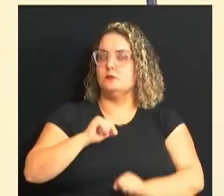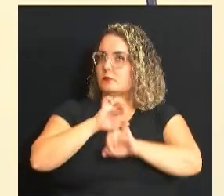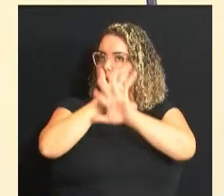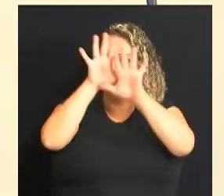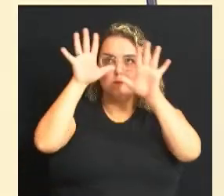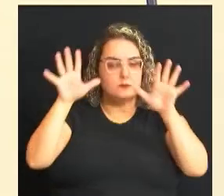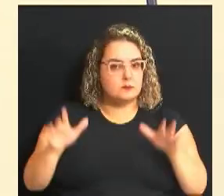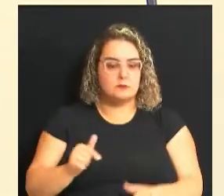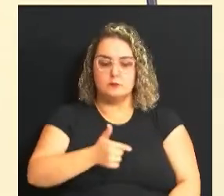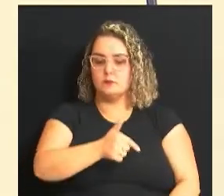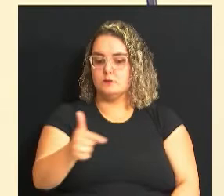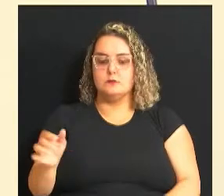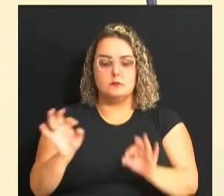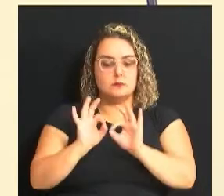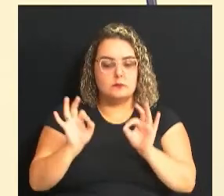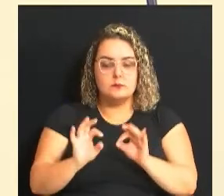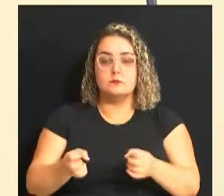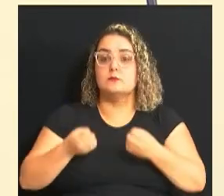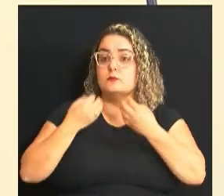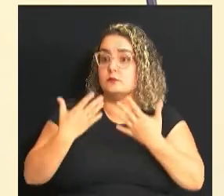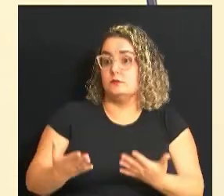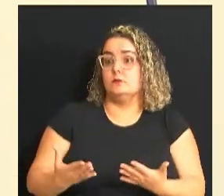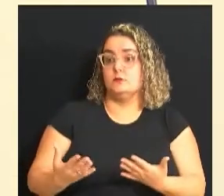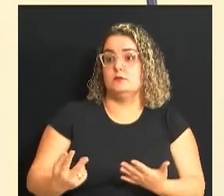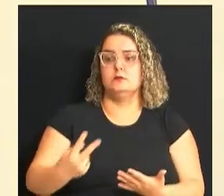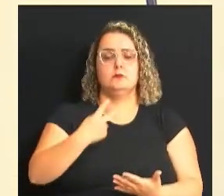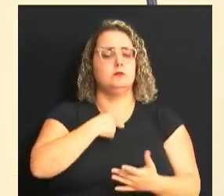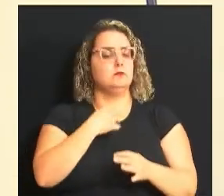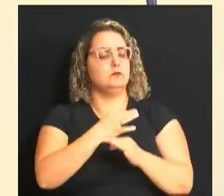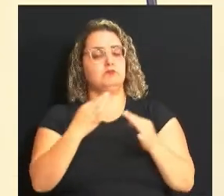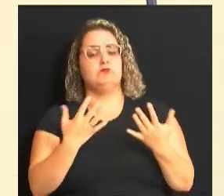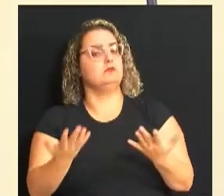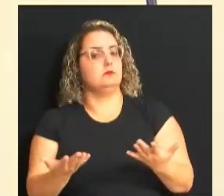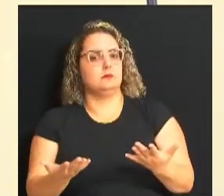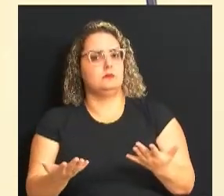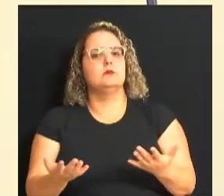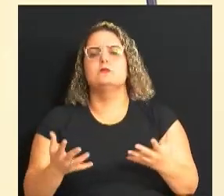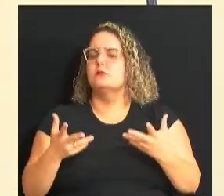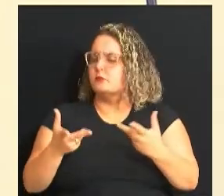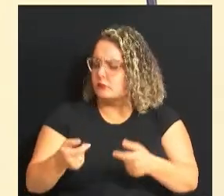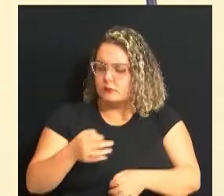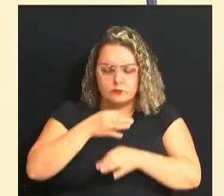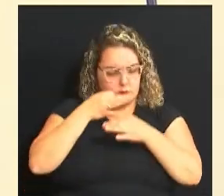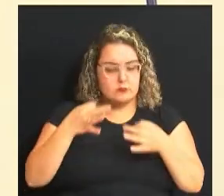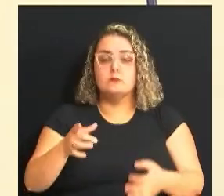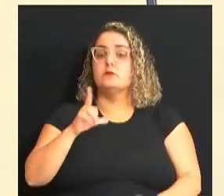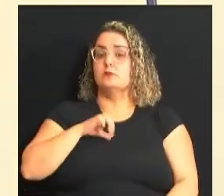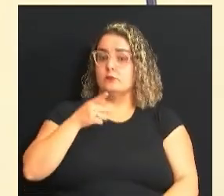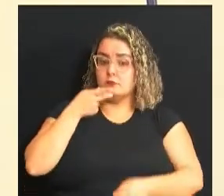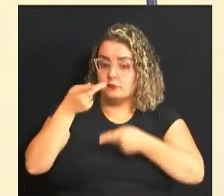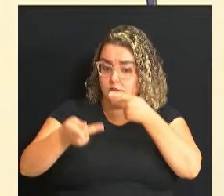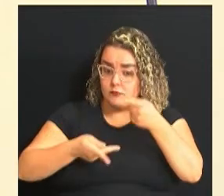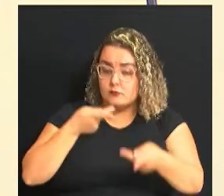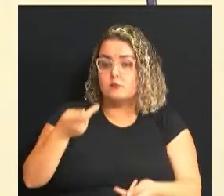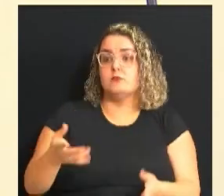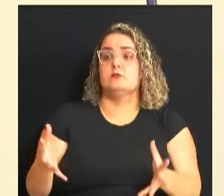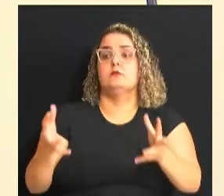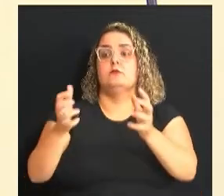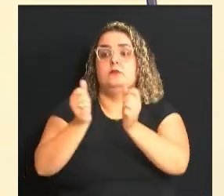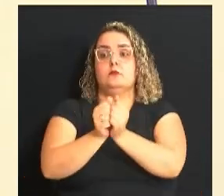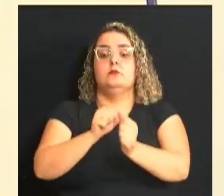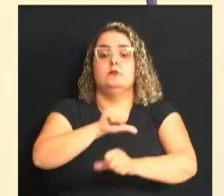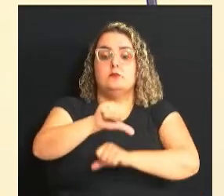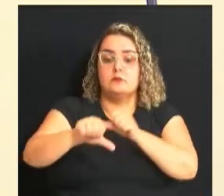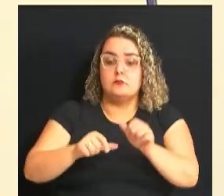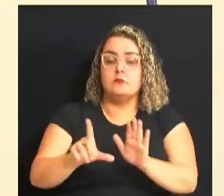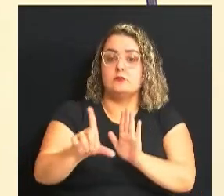não existe nada que é tão bom que não possa ser aperfeiçoado. Então, existem considerações que nós estamos fazendo em conjunto para alteração da